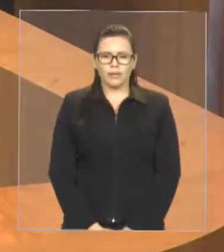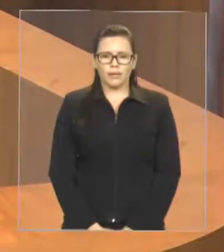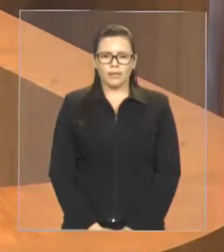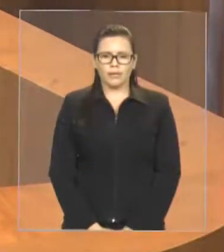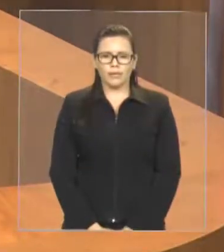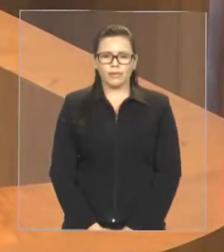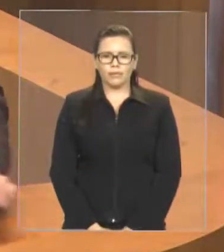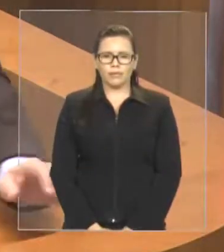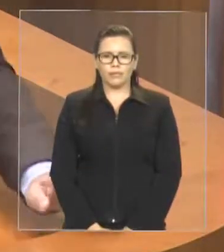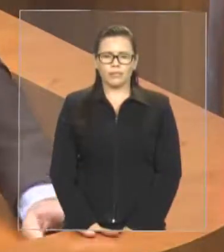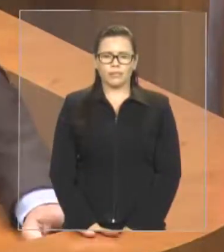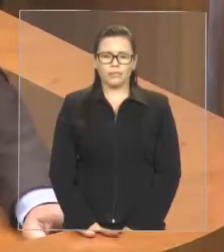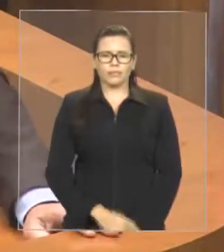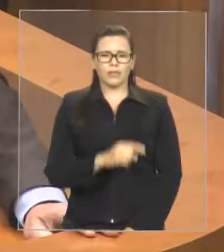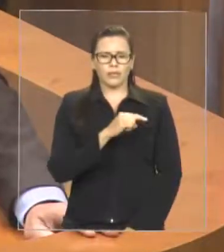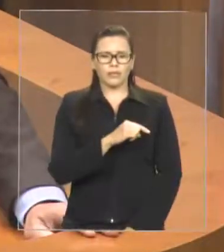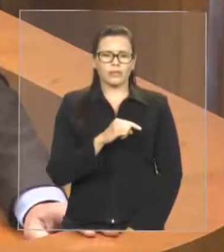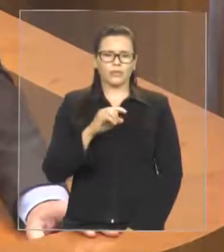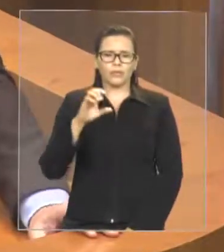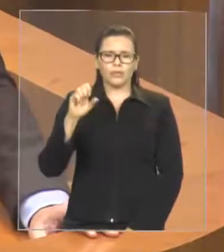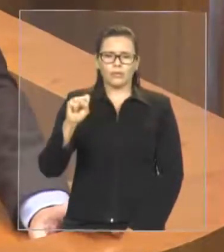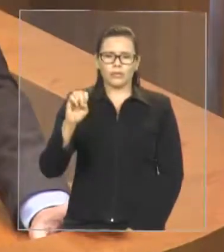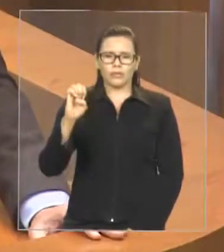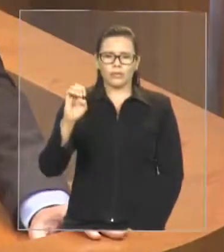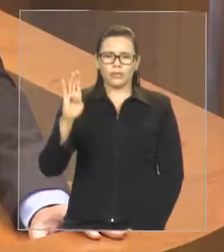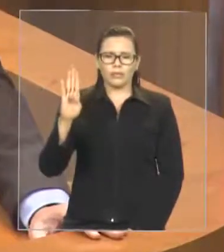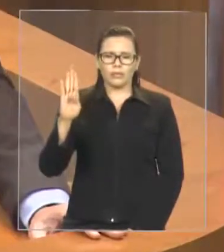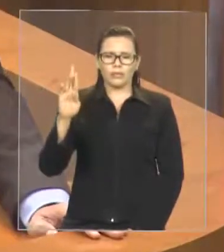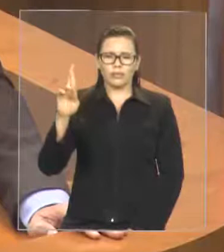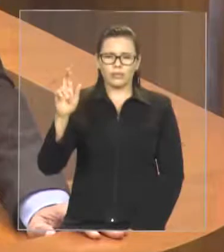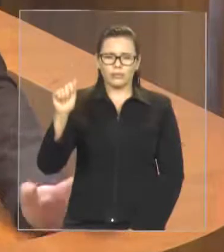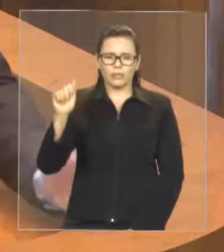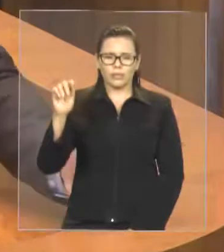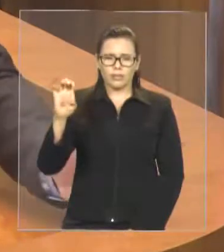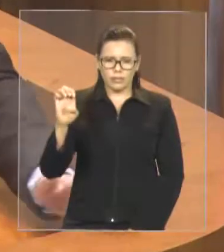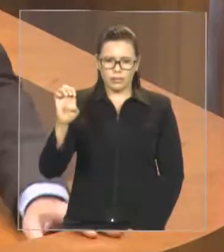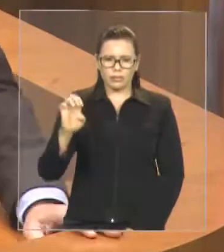aqui no SEBRAE, com a presença de,